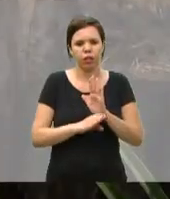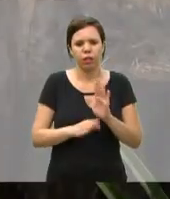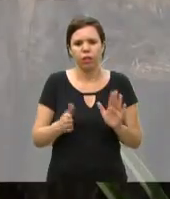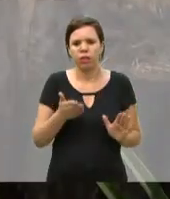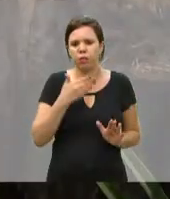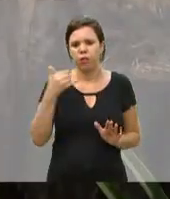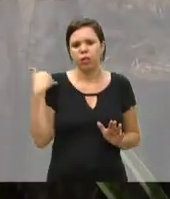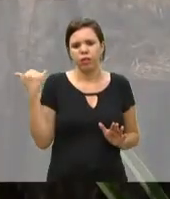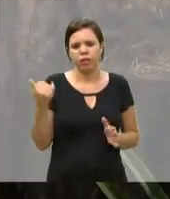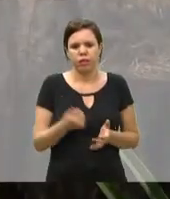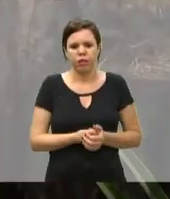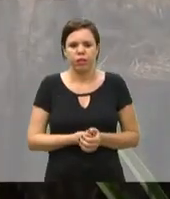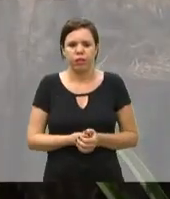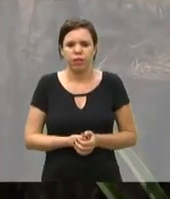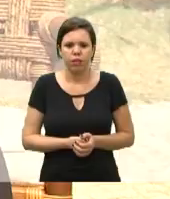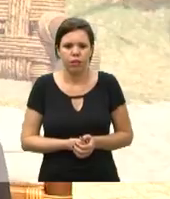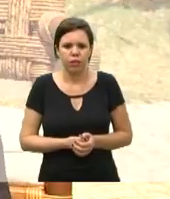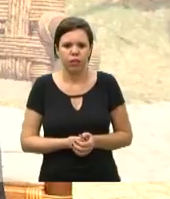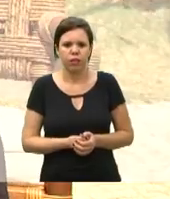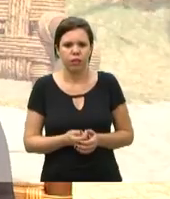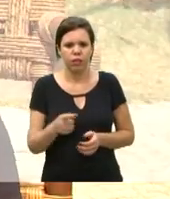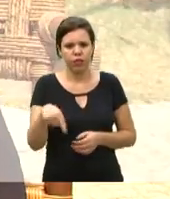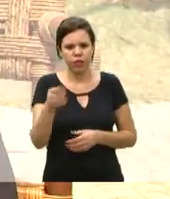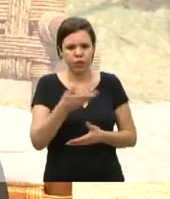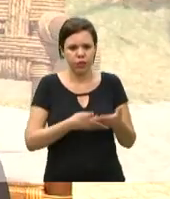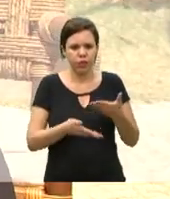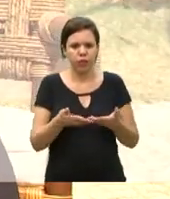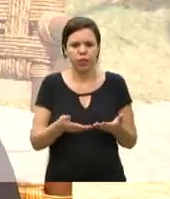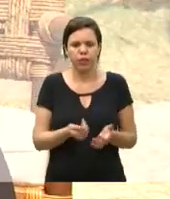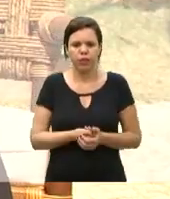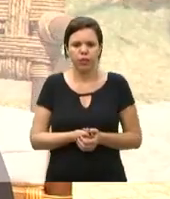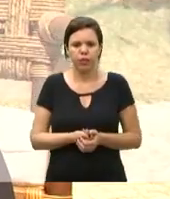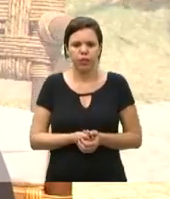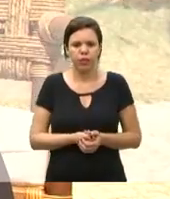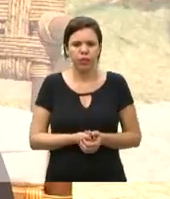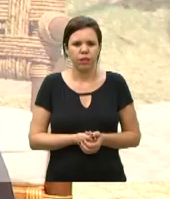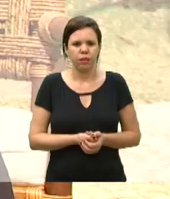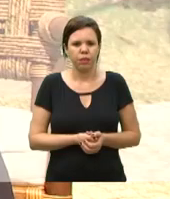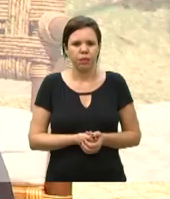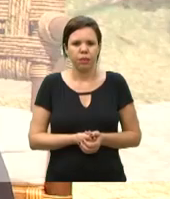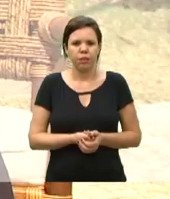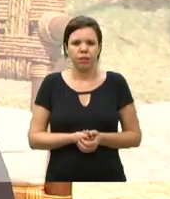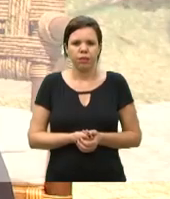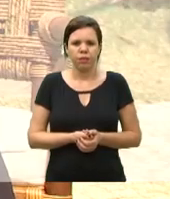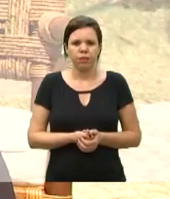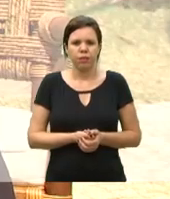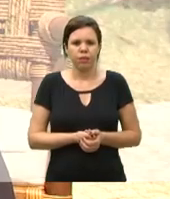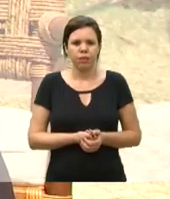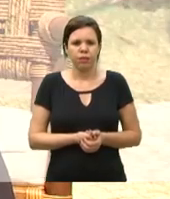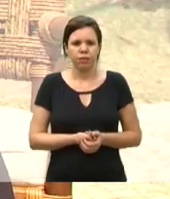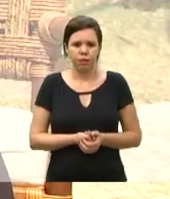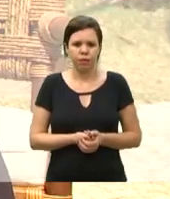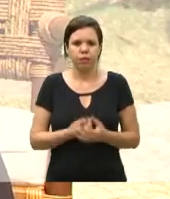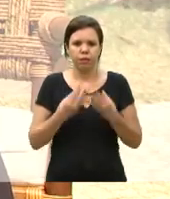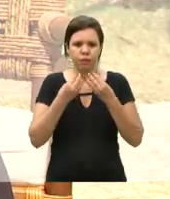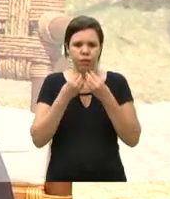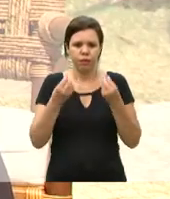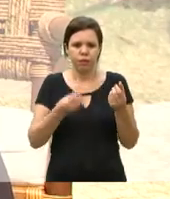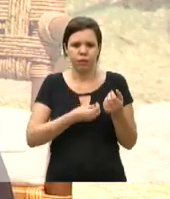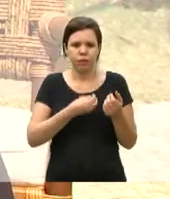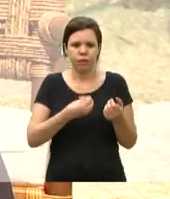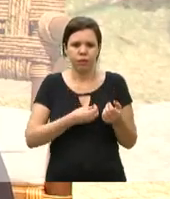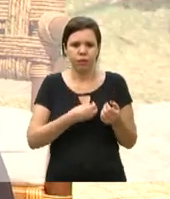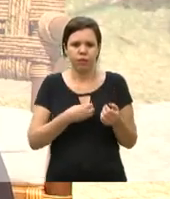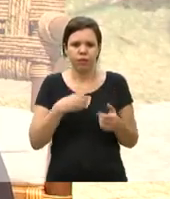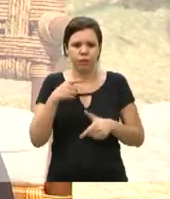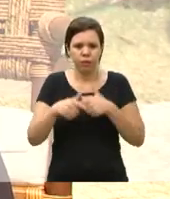Melhor Idade, uhum, né? Tem que também. Você... É um espaço de convivência. É um espaço, né? De convivência onde se é qualidade de vida,